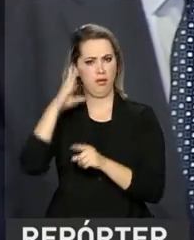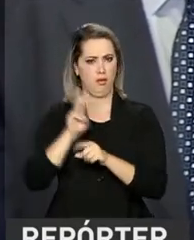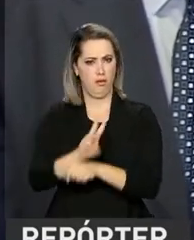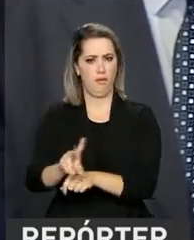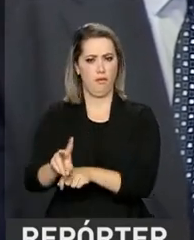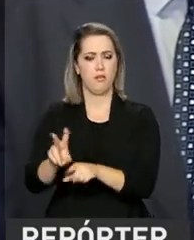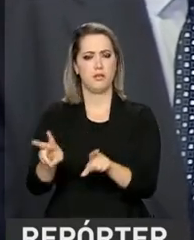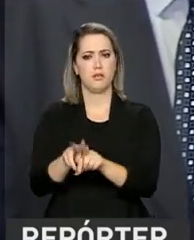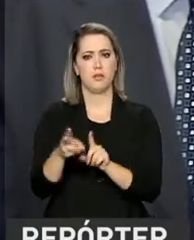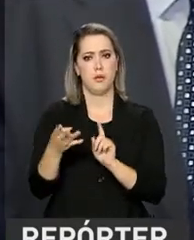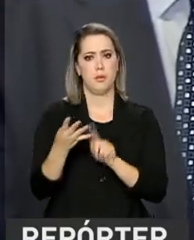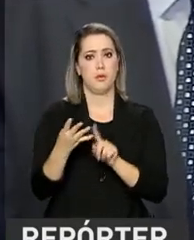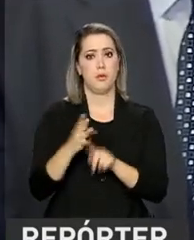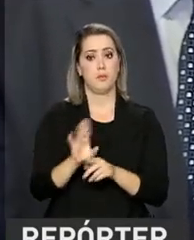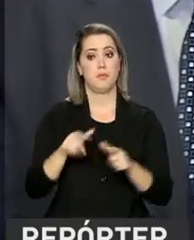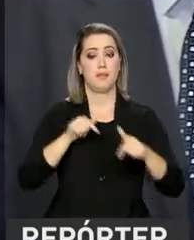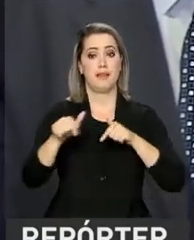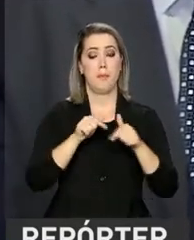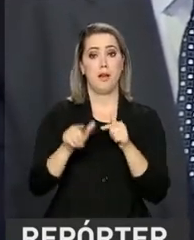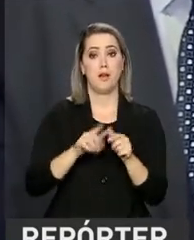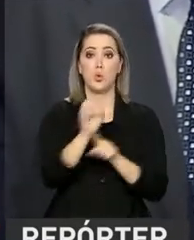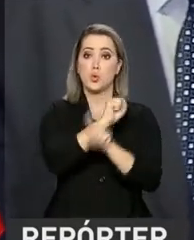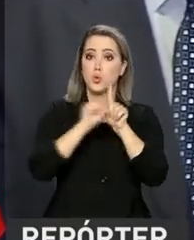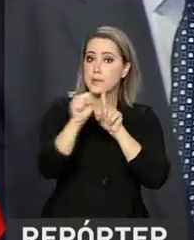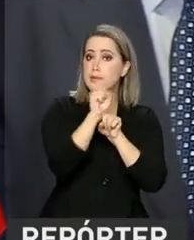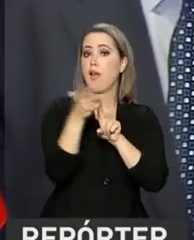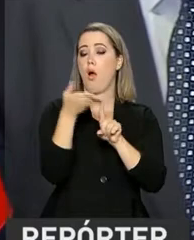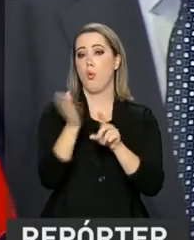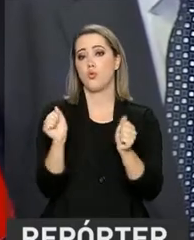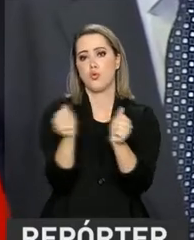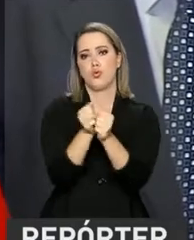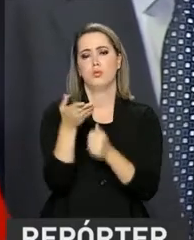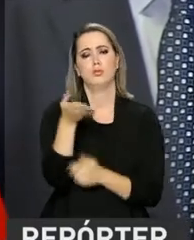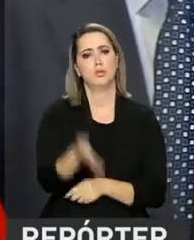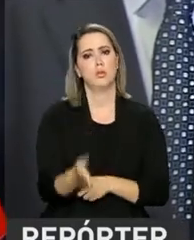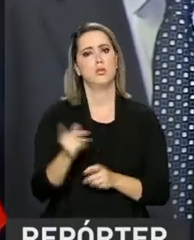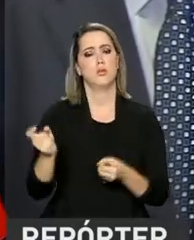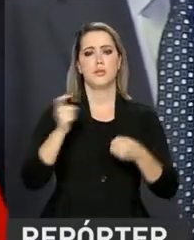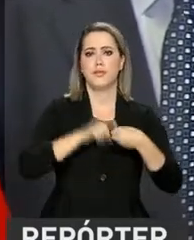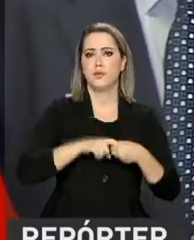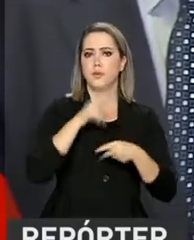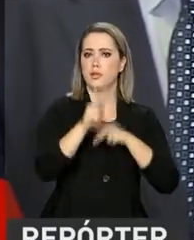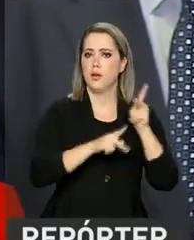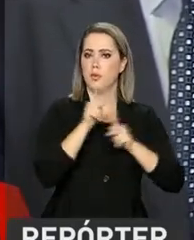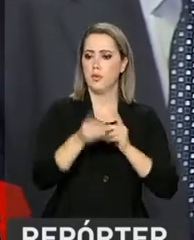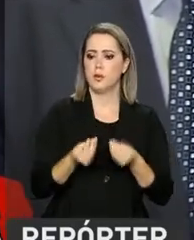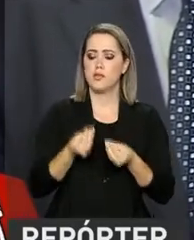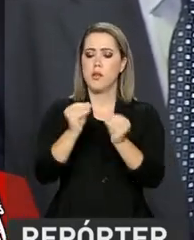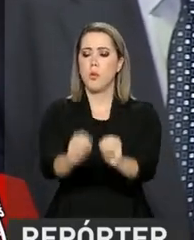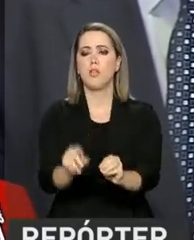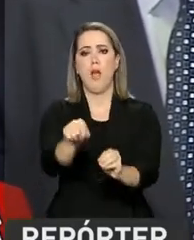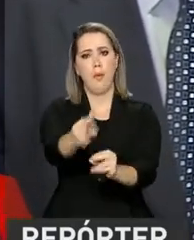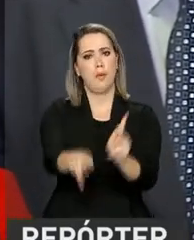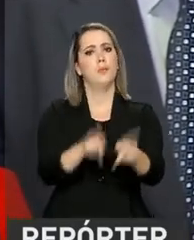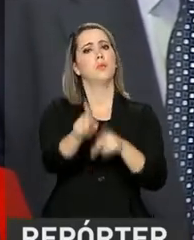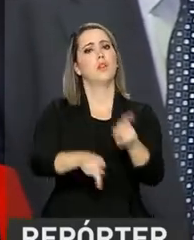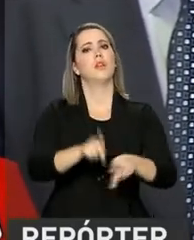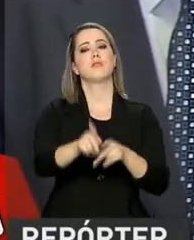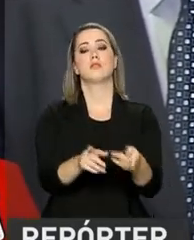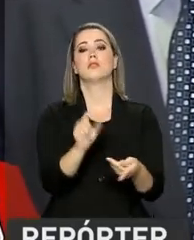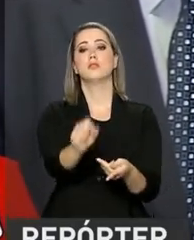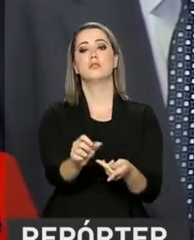de ações sociais do governo que possam retornar à população possam devolver à população